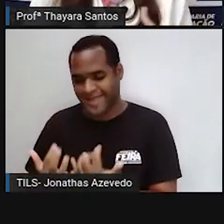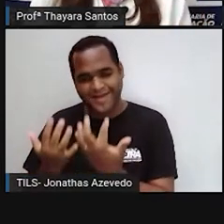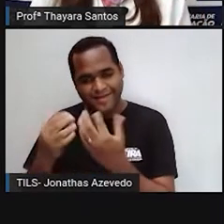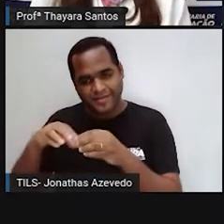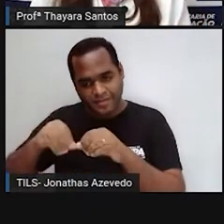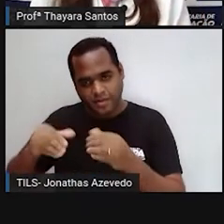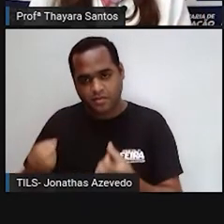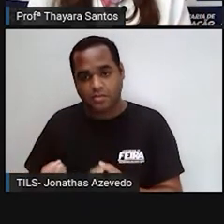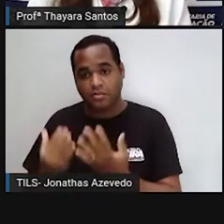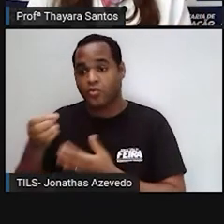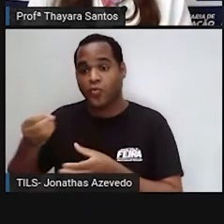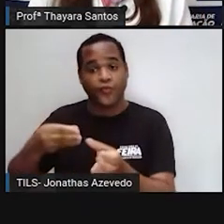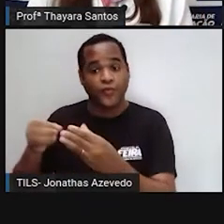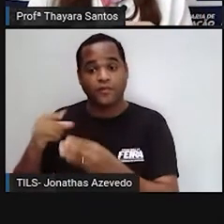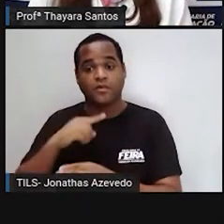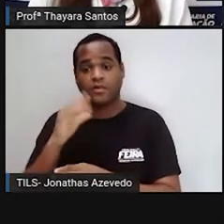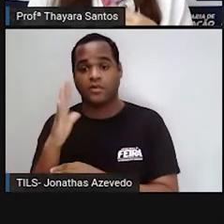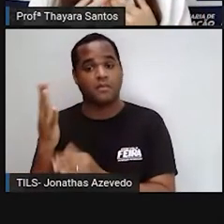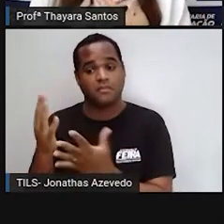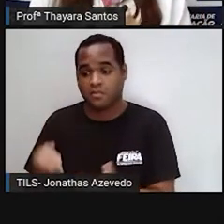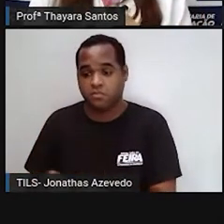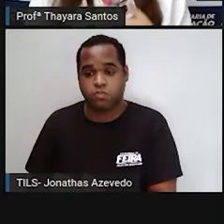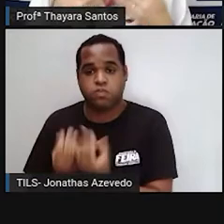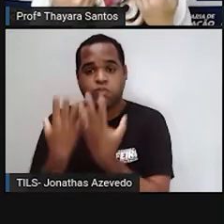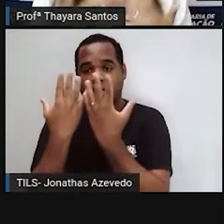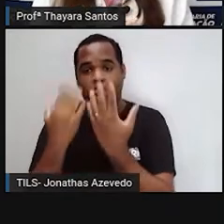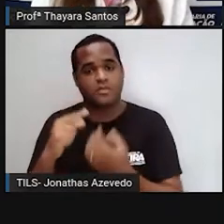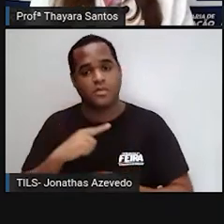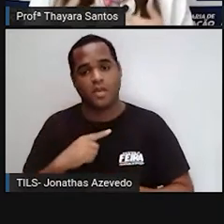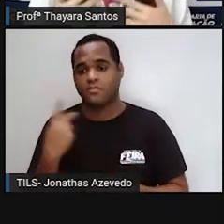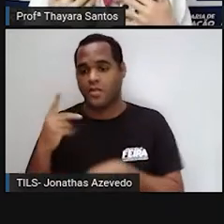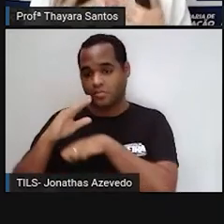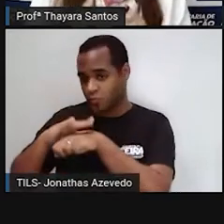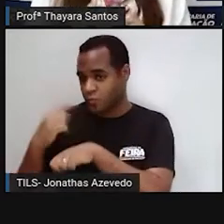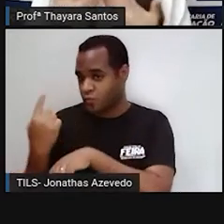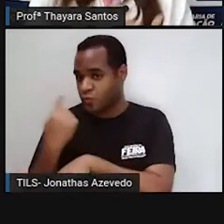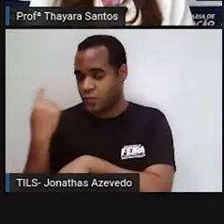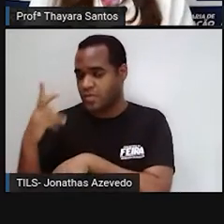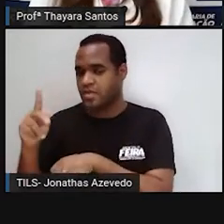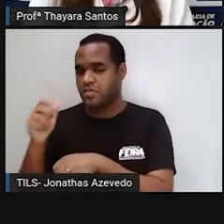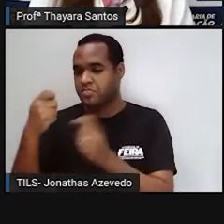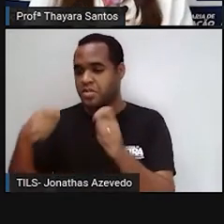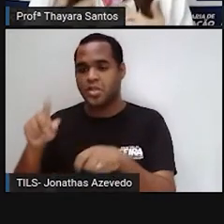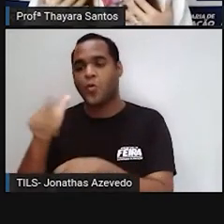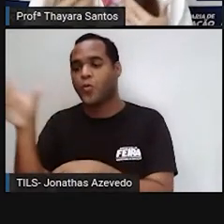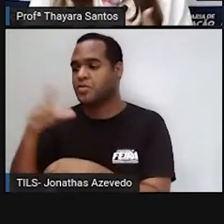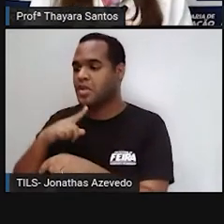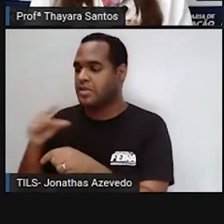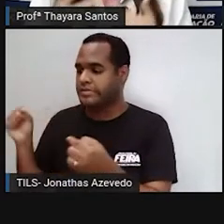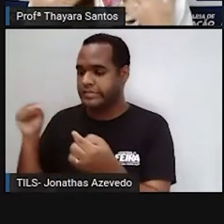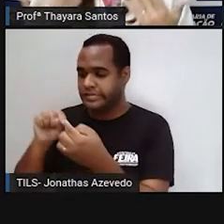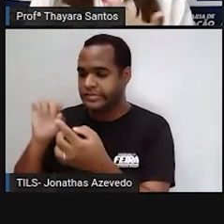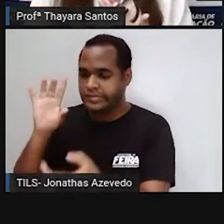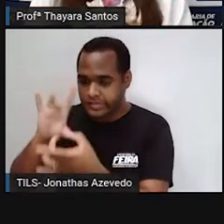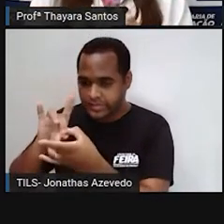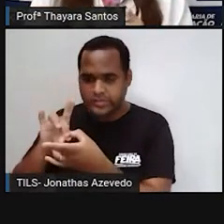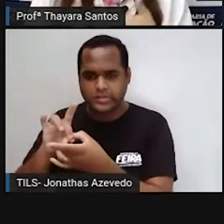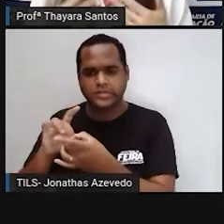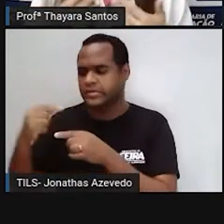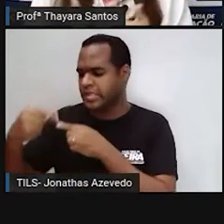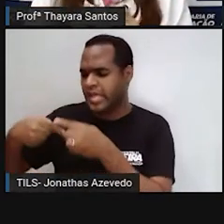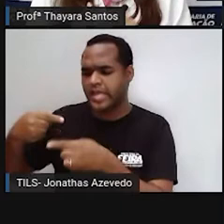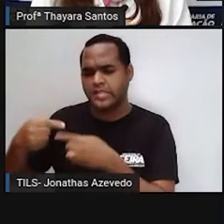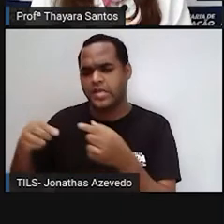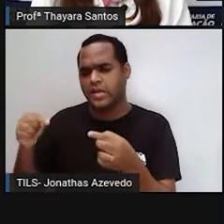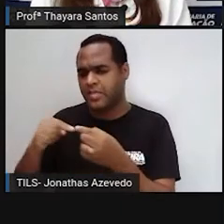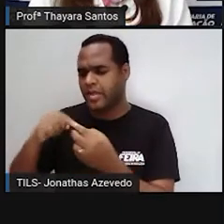vai dar origem a uma nova planta. Então, ela sozinha, sem precisar de um outro organismo, sem haver essa troca genética,